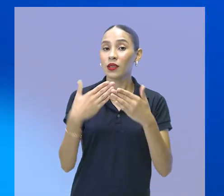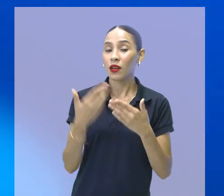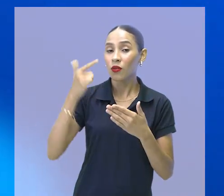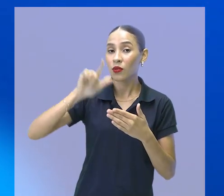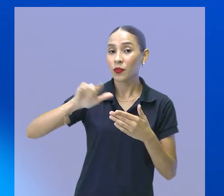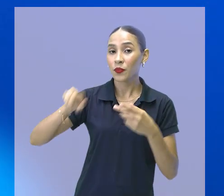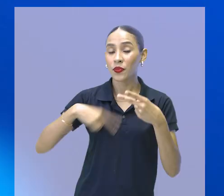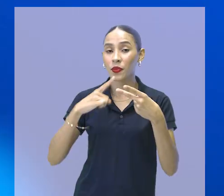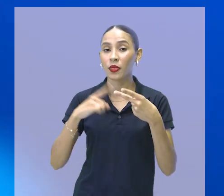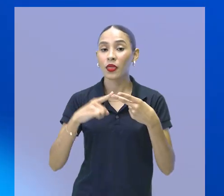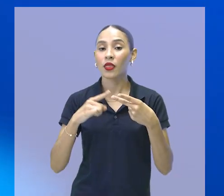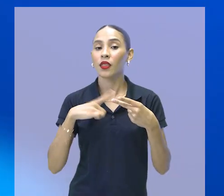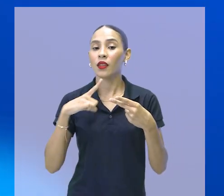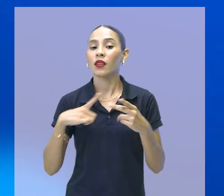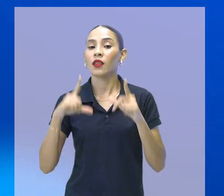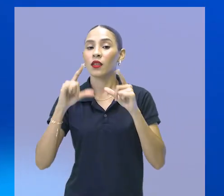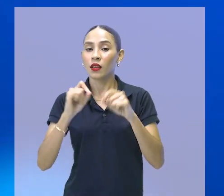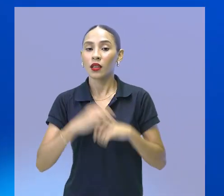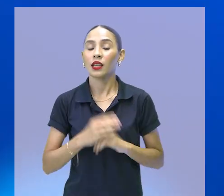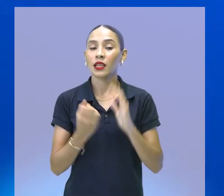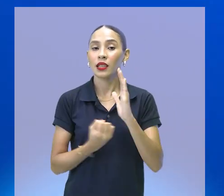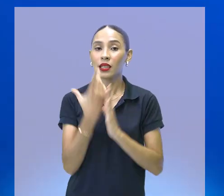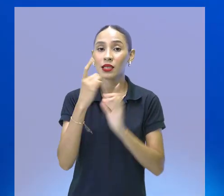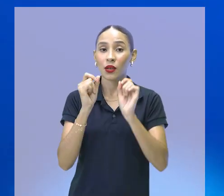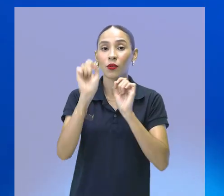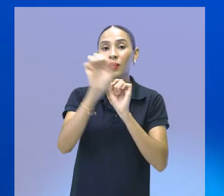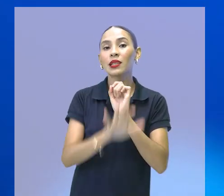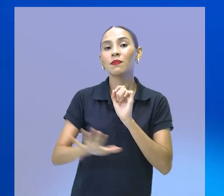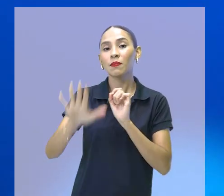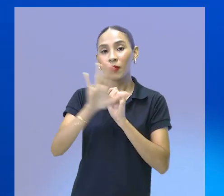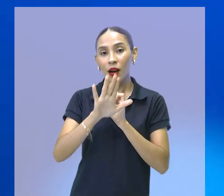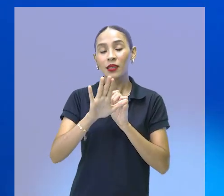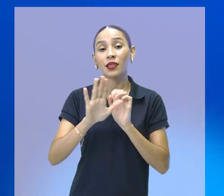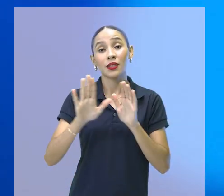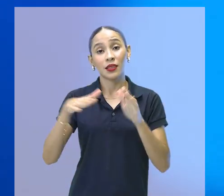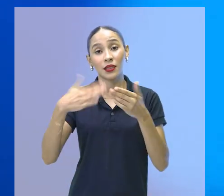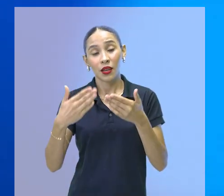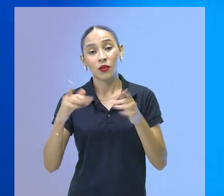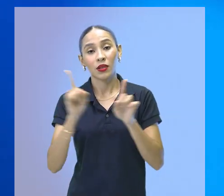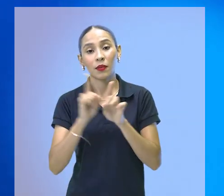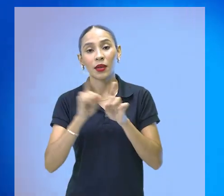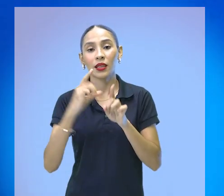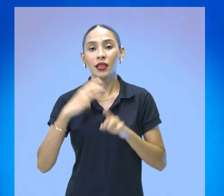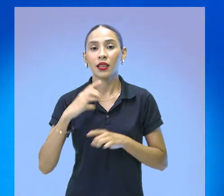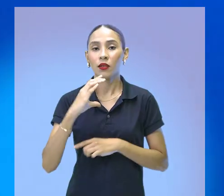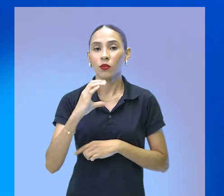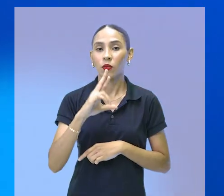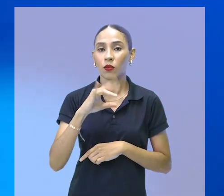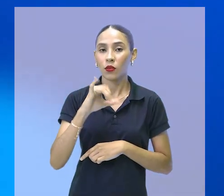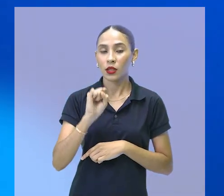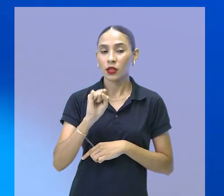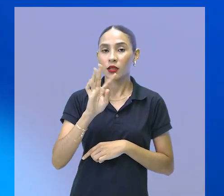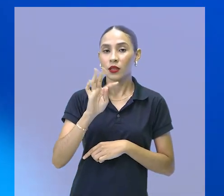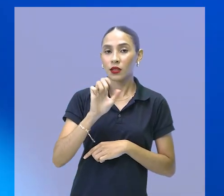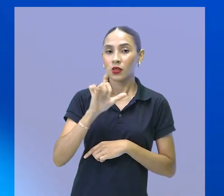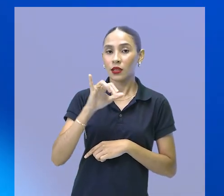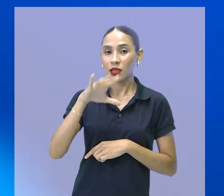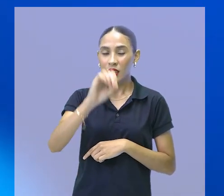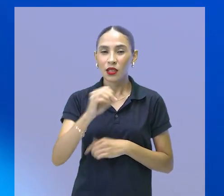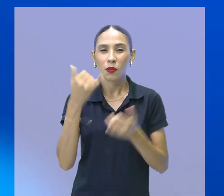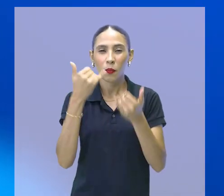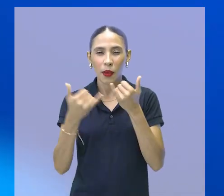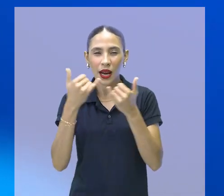segundo momento, nós temos a formação da imagem. E aí nós temos o cristalino, que funciona como uma